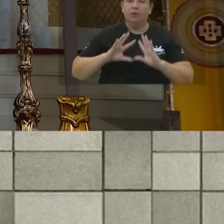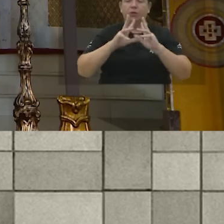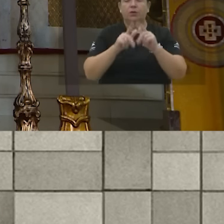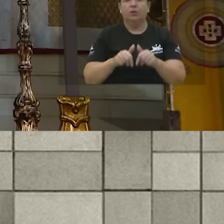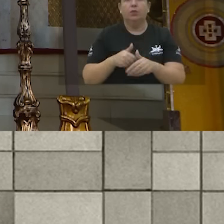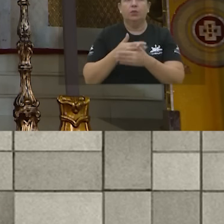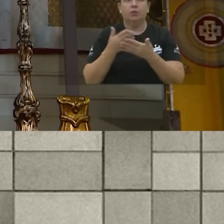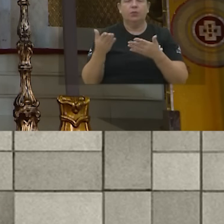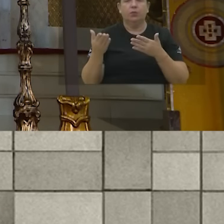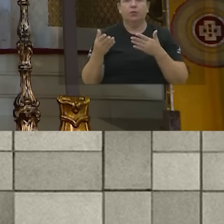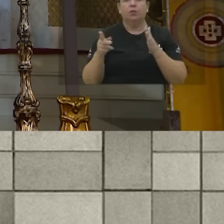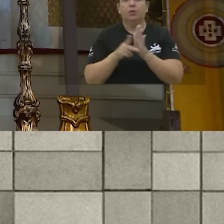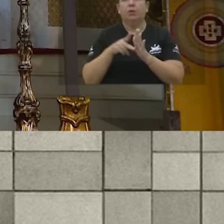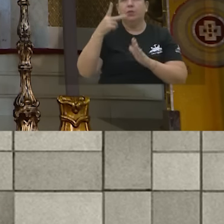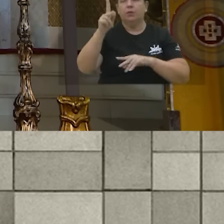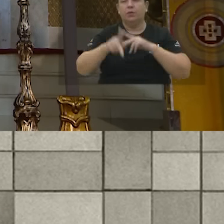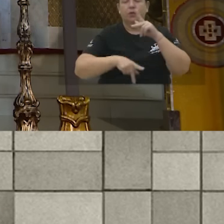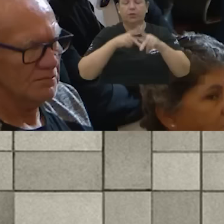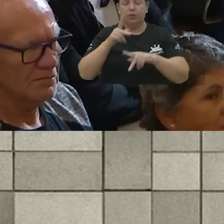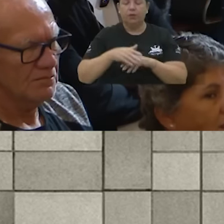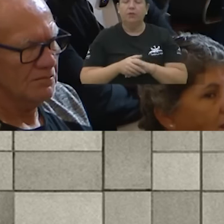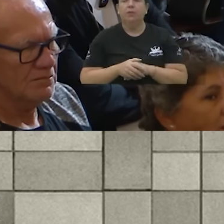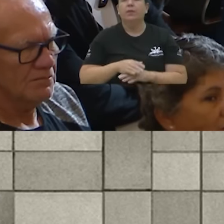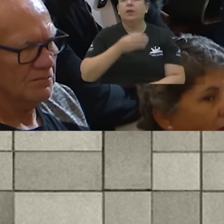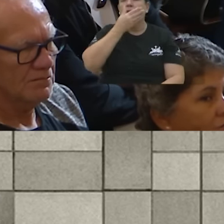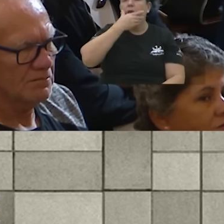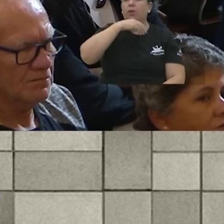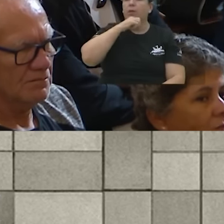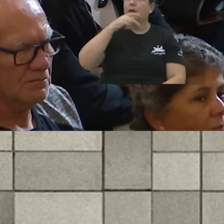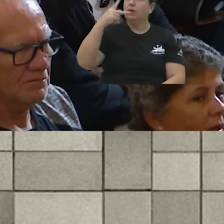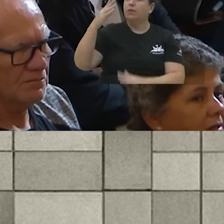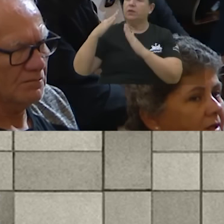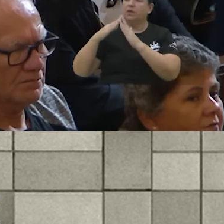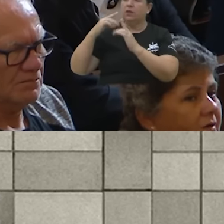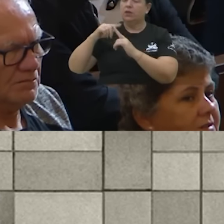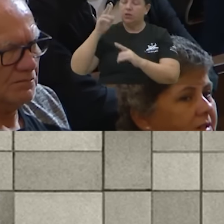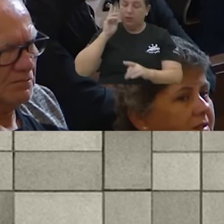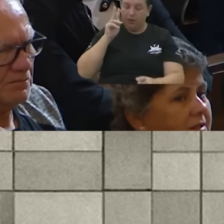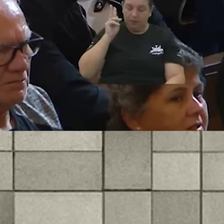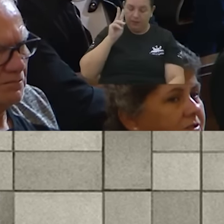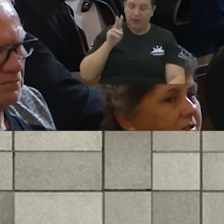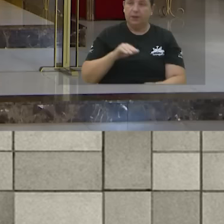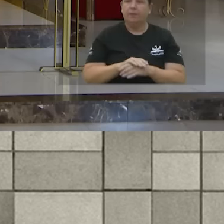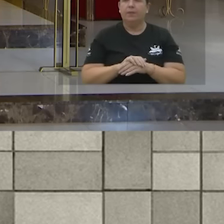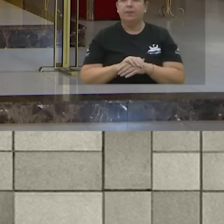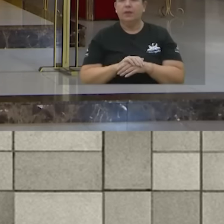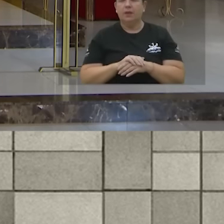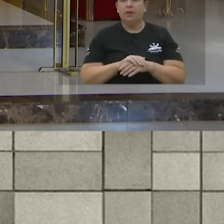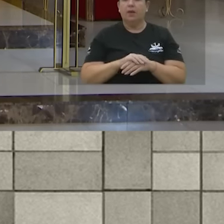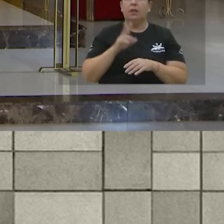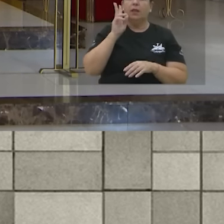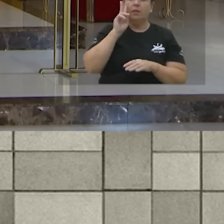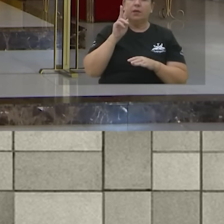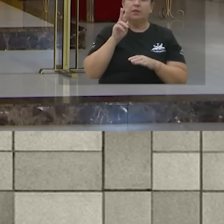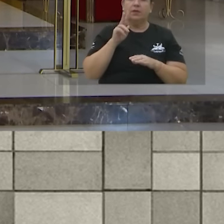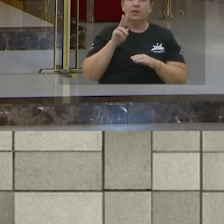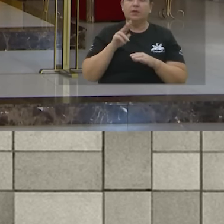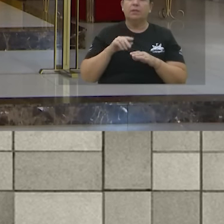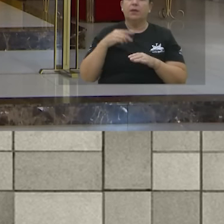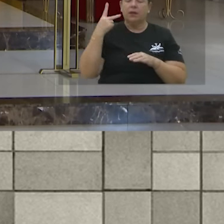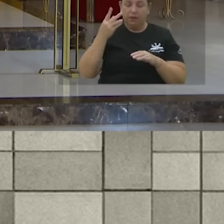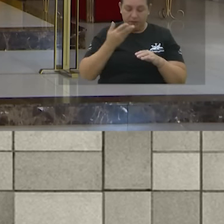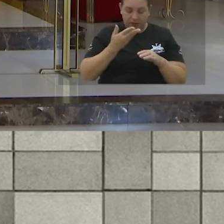os ministros do vosso povo. Lembrai-vos, ó Pai, da vossa igreja. Lembrai-vos também, na